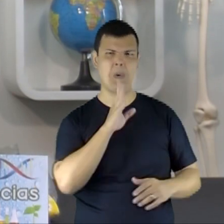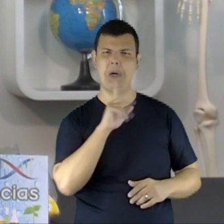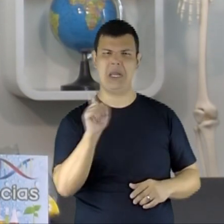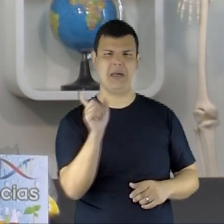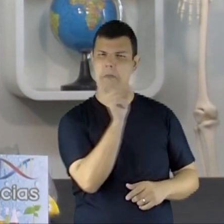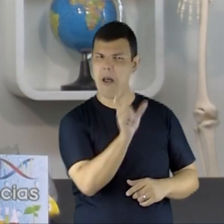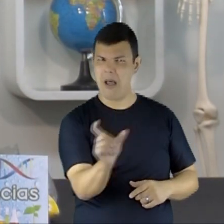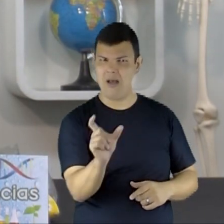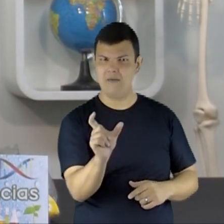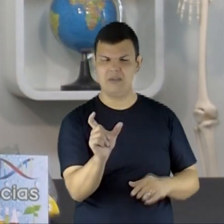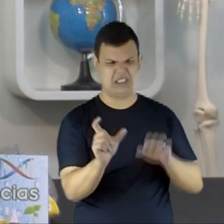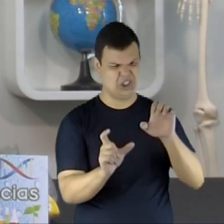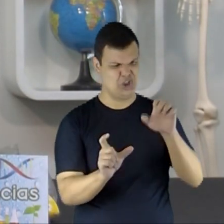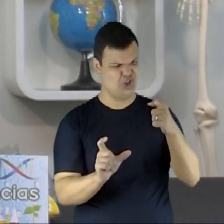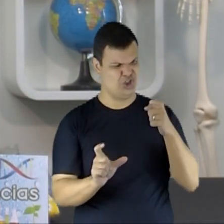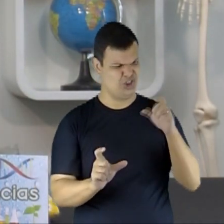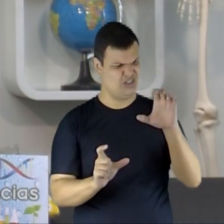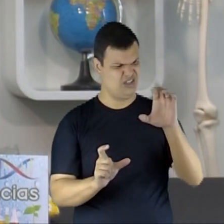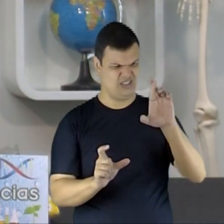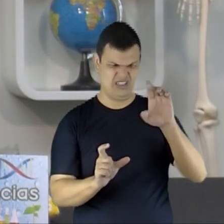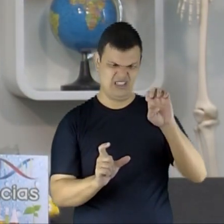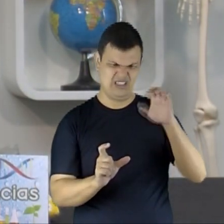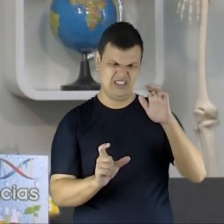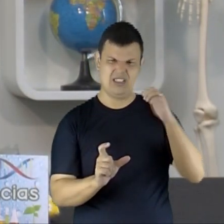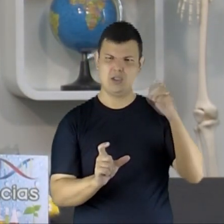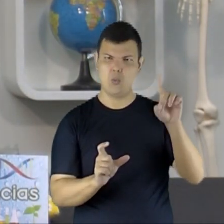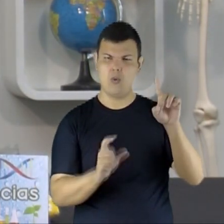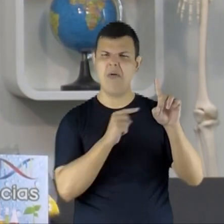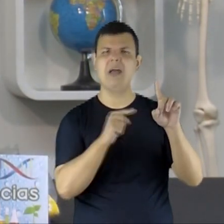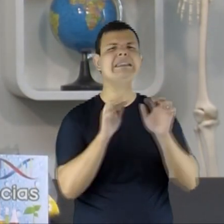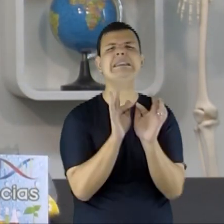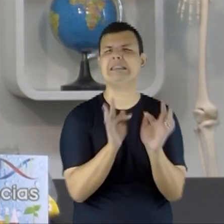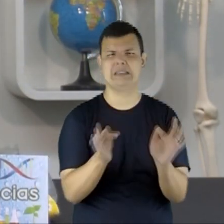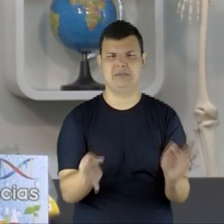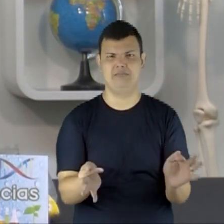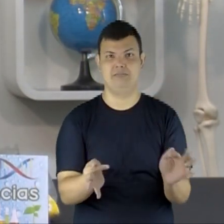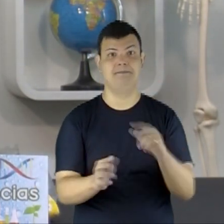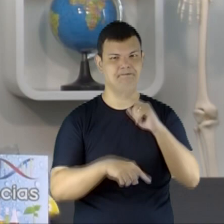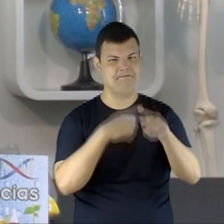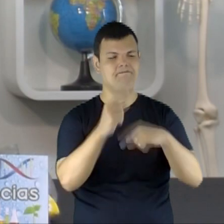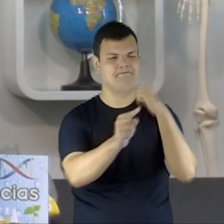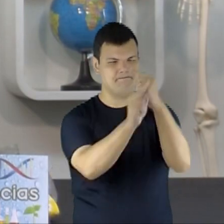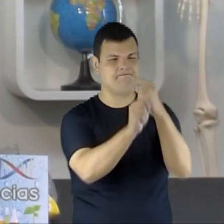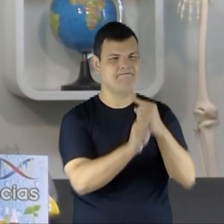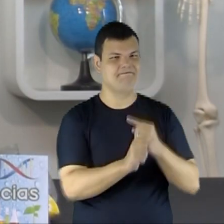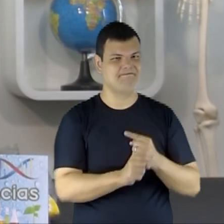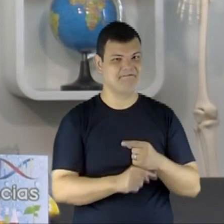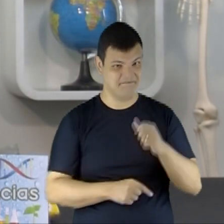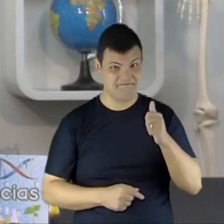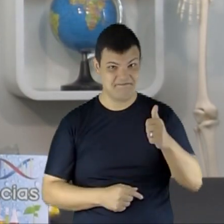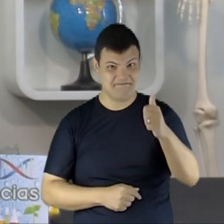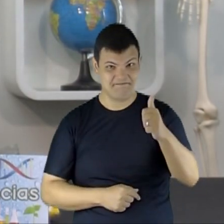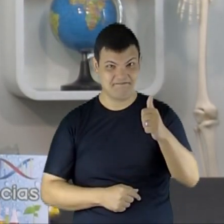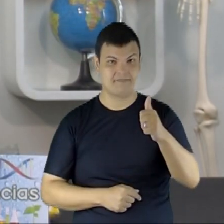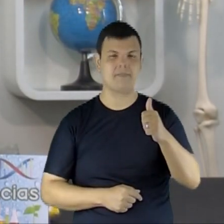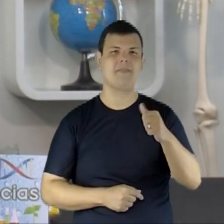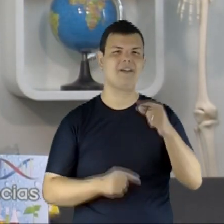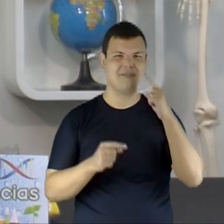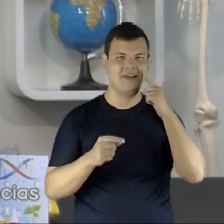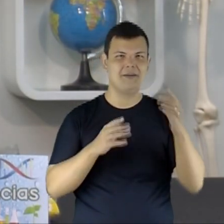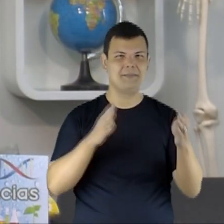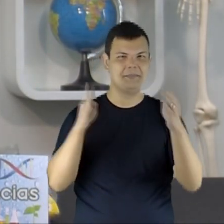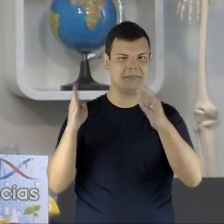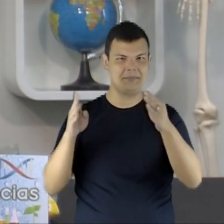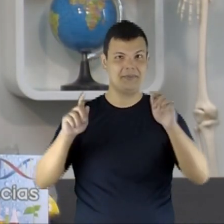palavra, excreção, mas é algo bem simples, a gente vai descobrir melhor aqui nessa aula de hoje, tá bom? Então acompanha comigo